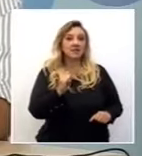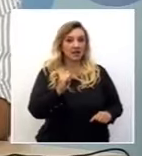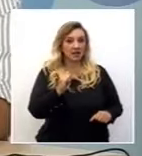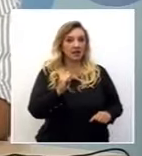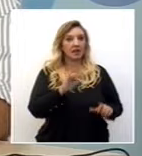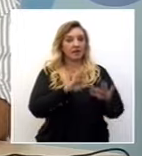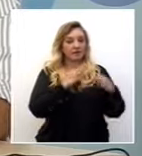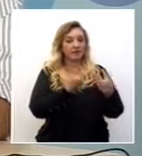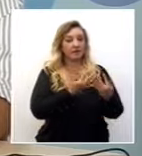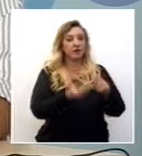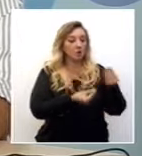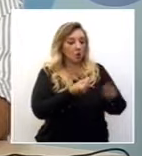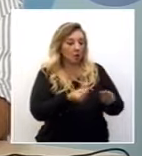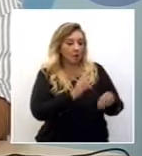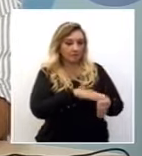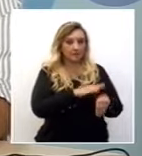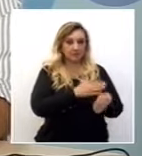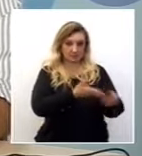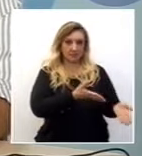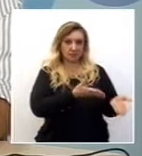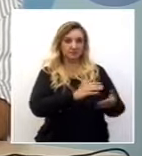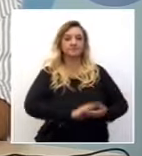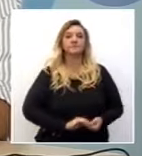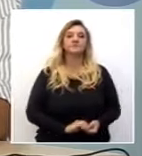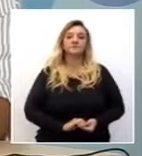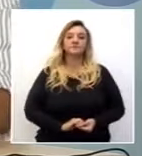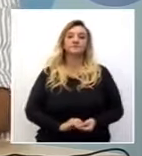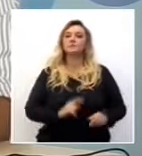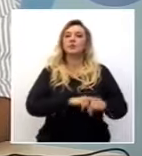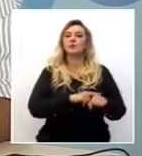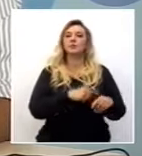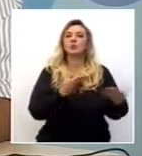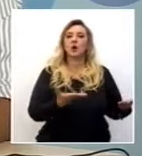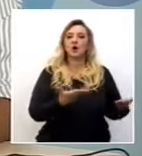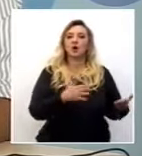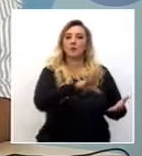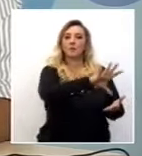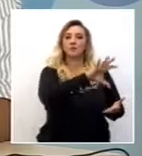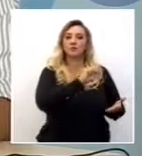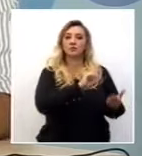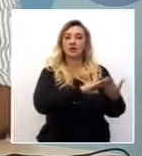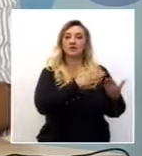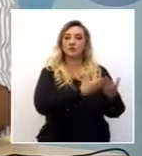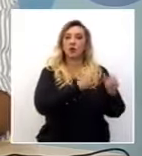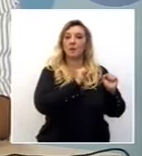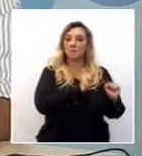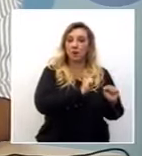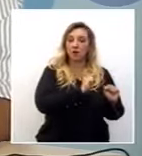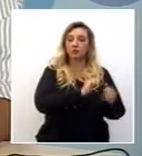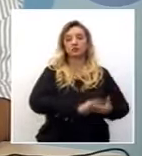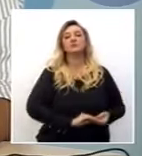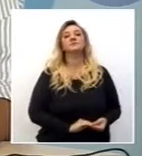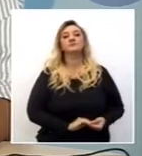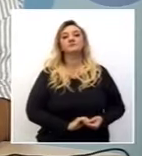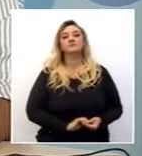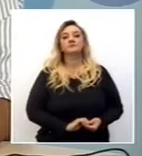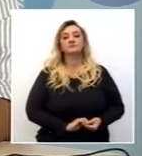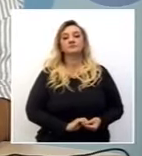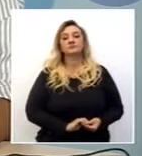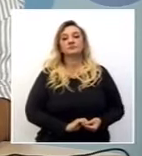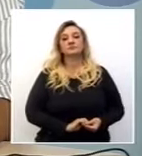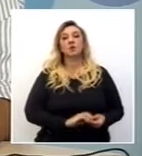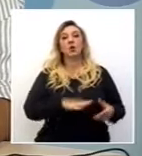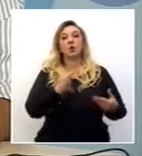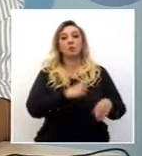os pais como isso vai funcionar, né? Em que momento ele vai poder retirar isso na escola, em que momento é que ele